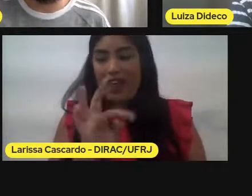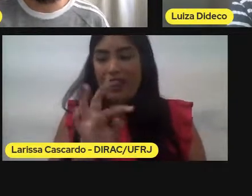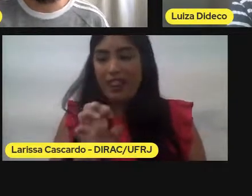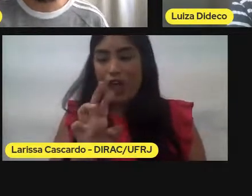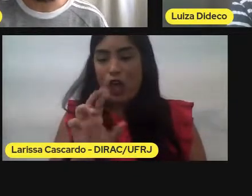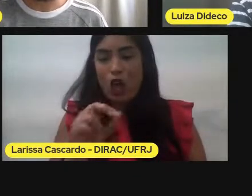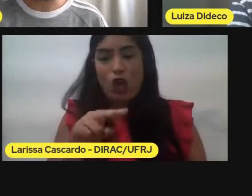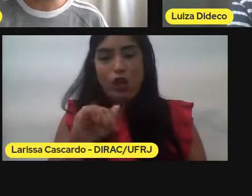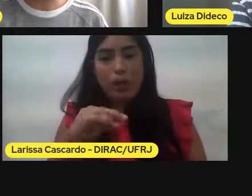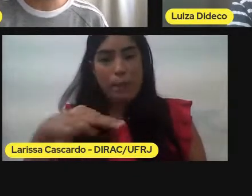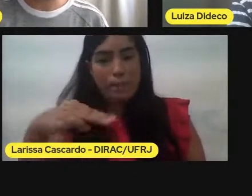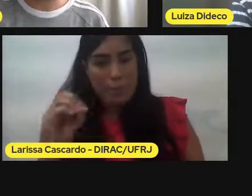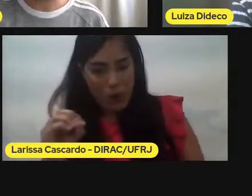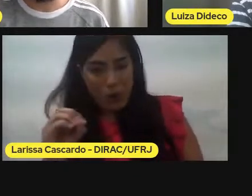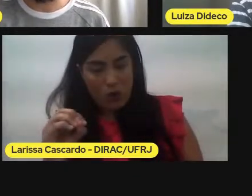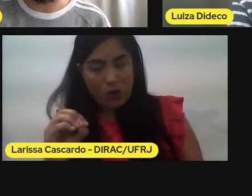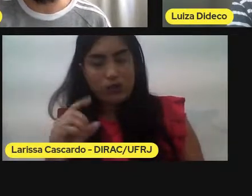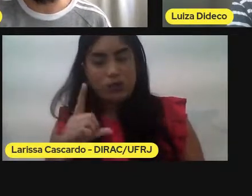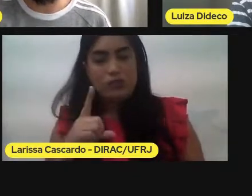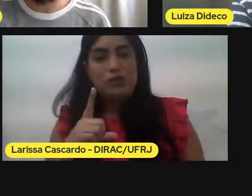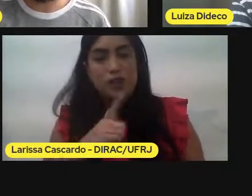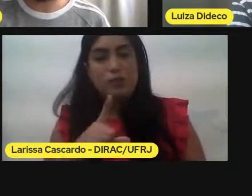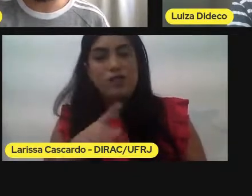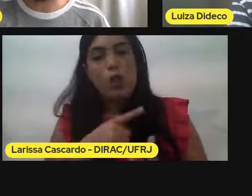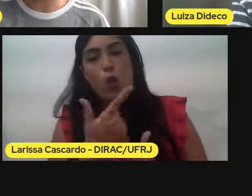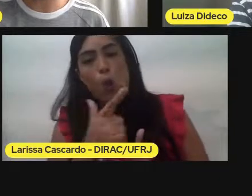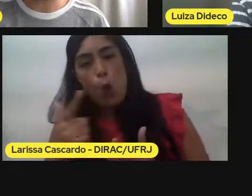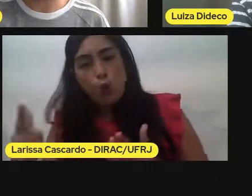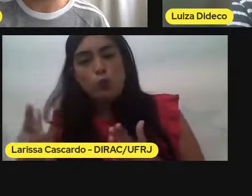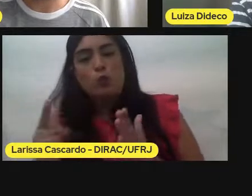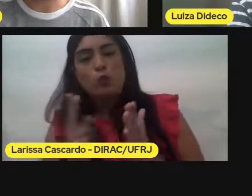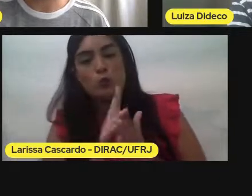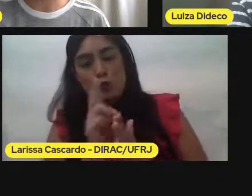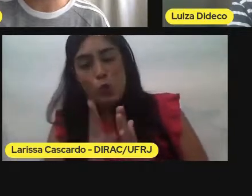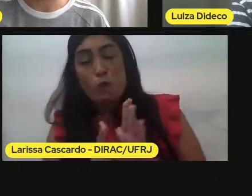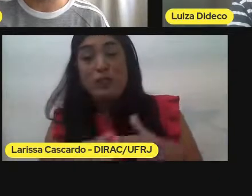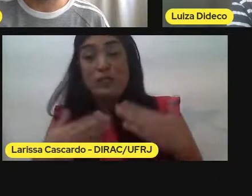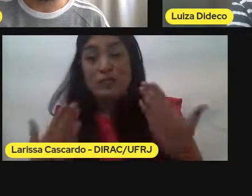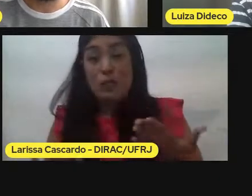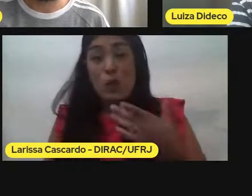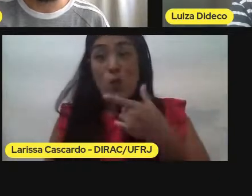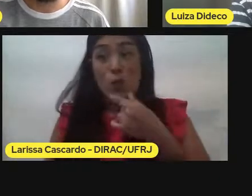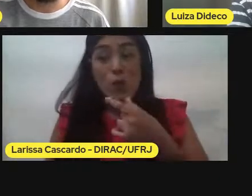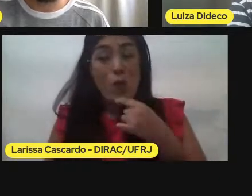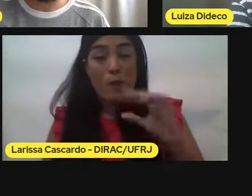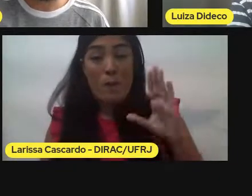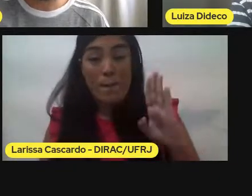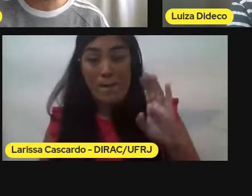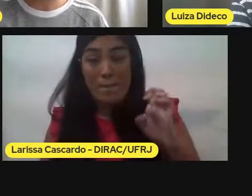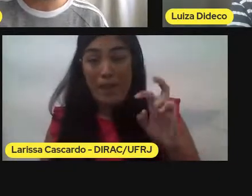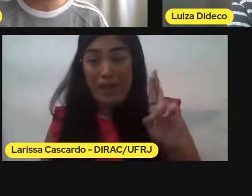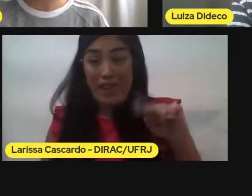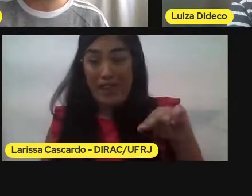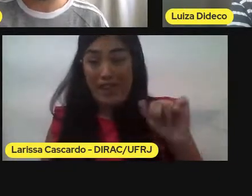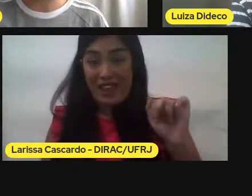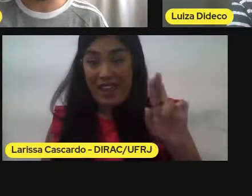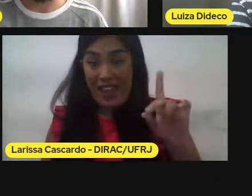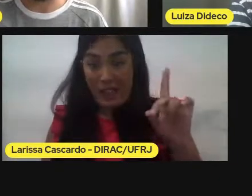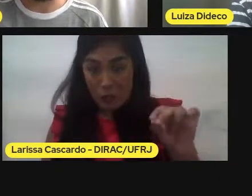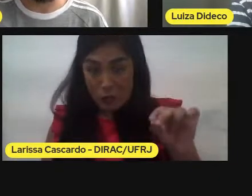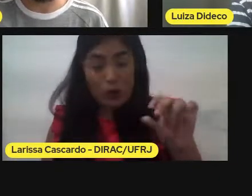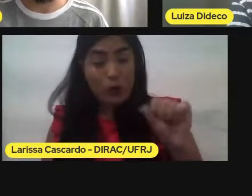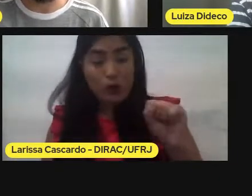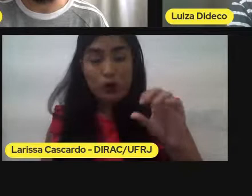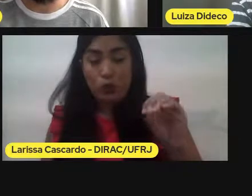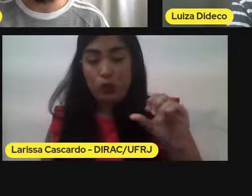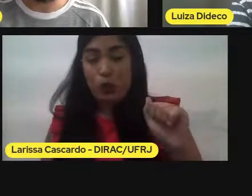de Campos e o Alberto Caeiro. Então, Bernardo Soares é um semi-heterônimo do Fernando Pessoa, escritor de trechos do